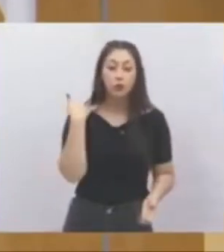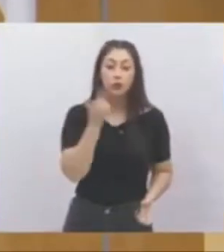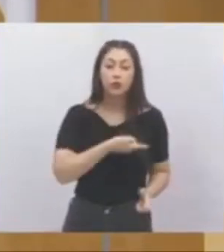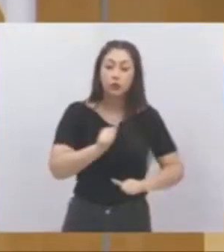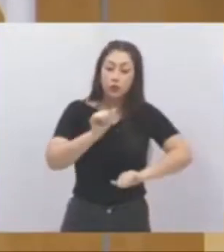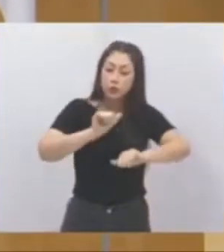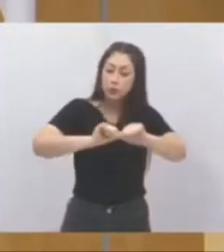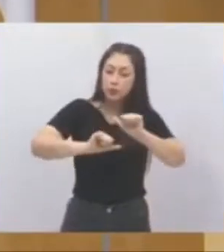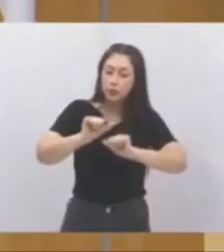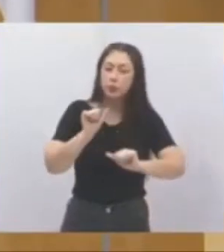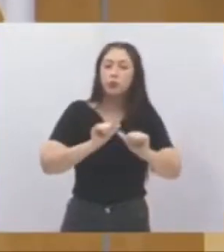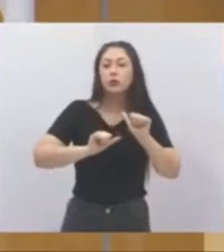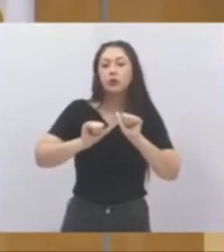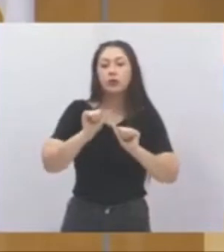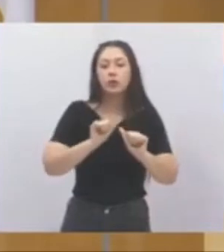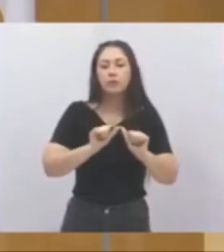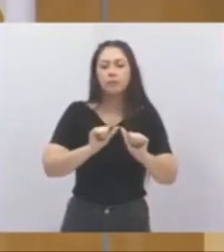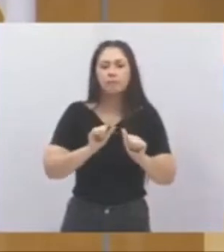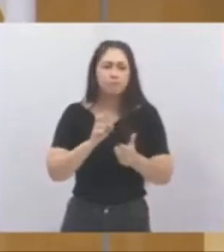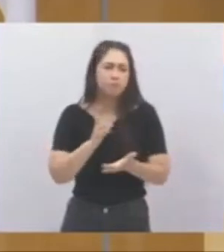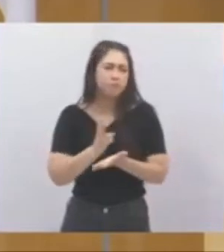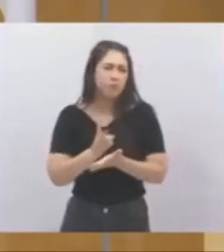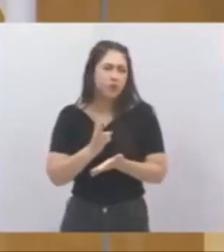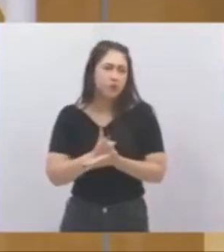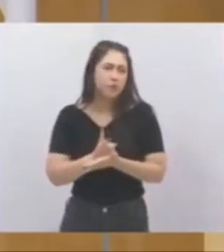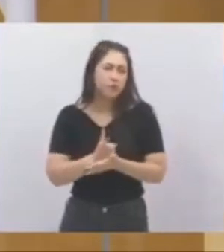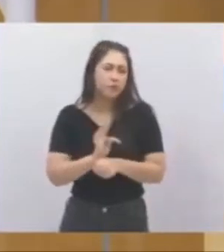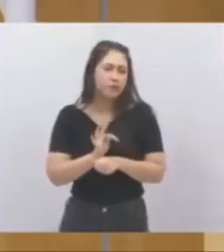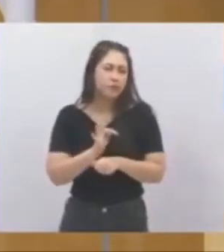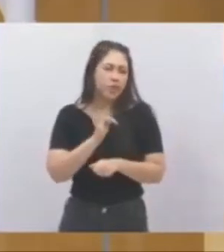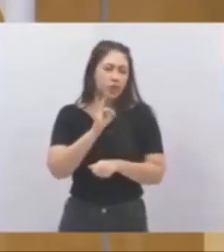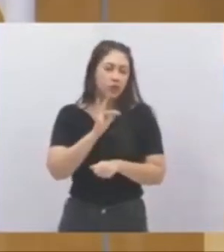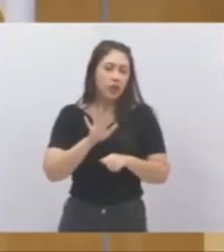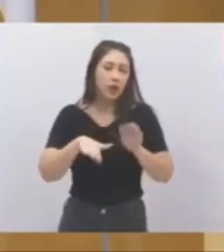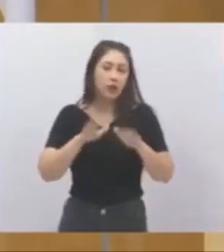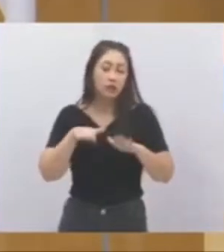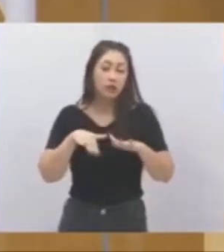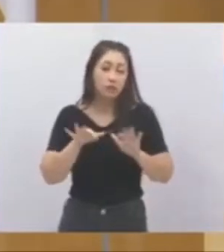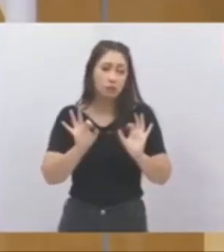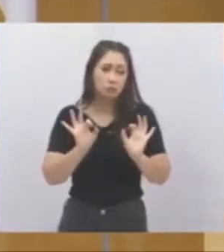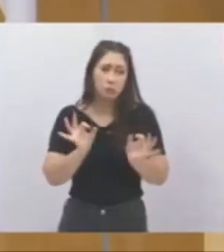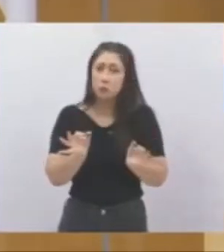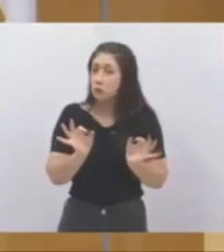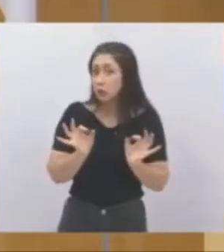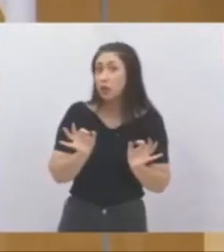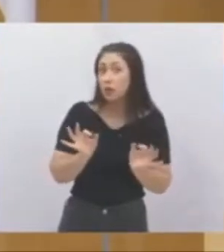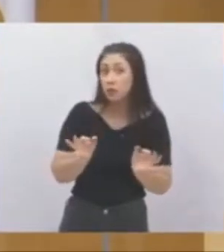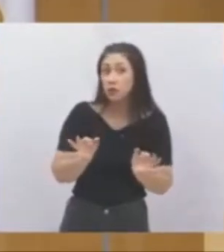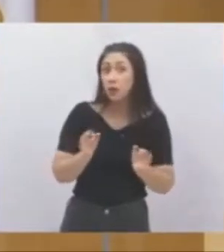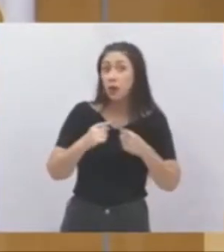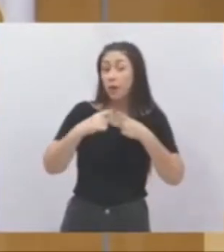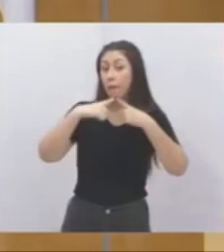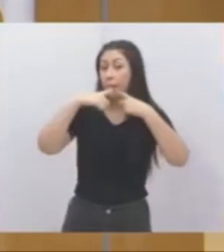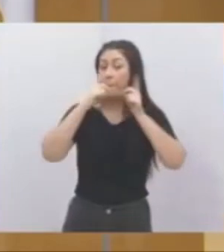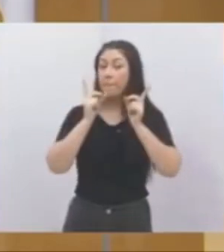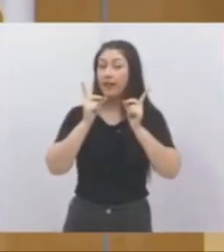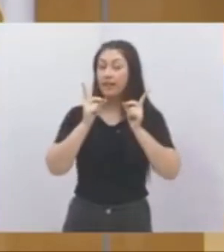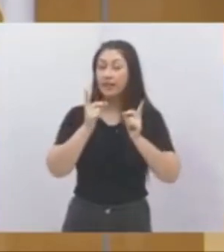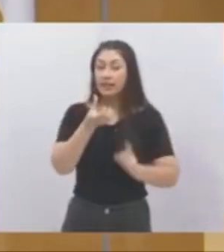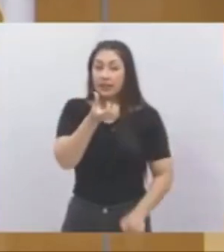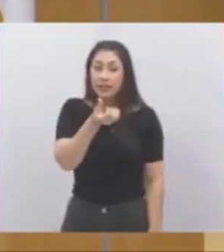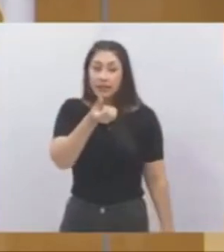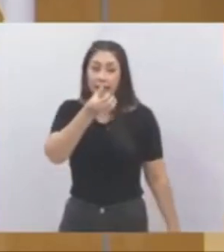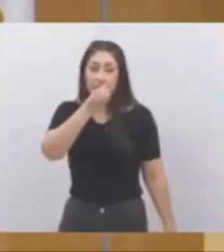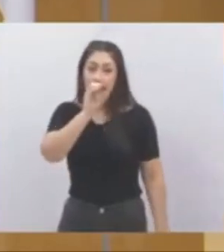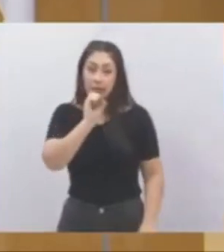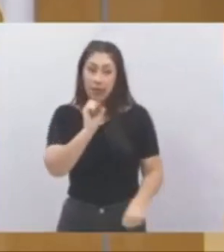alteração, até tecnicamente, pode ser que tenha coerência, mas reduzindo 60